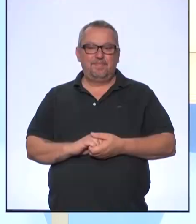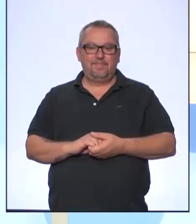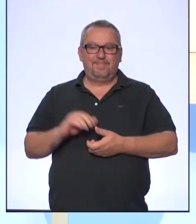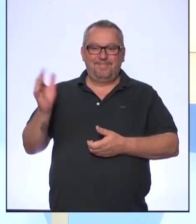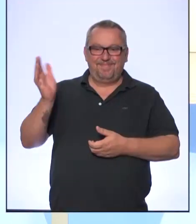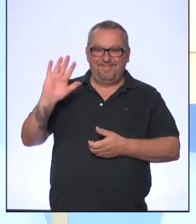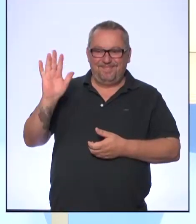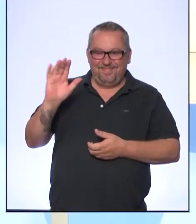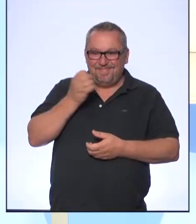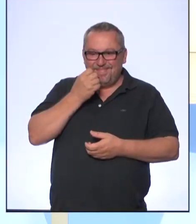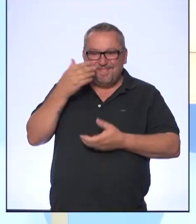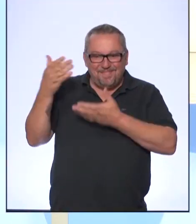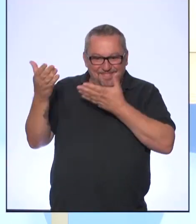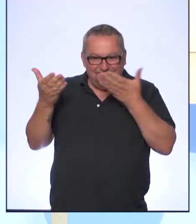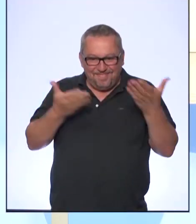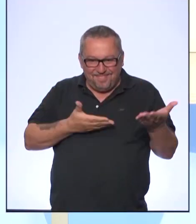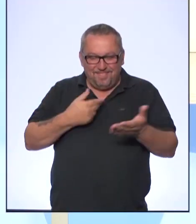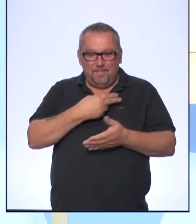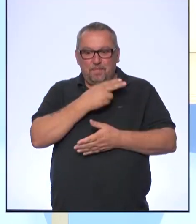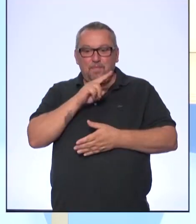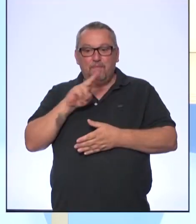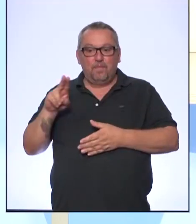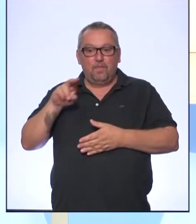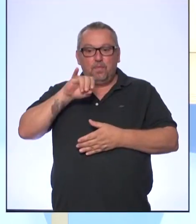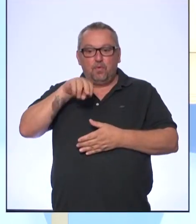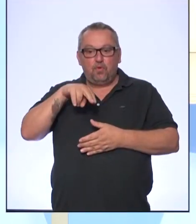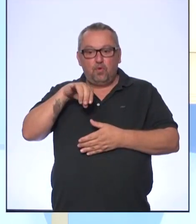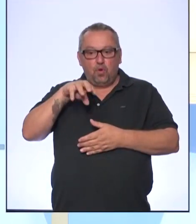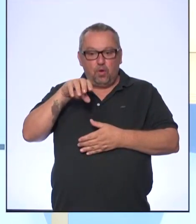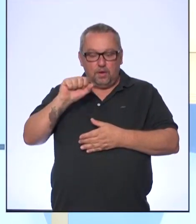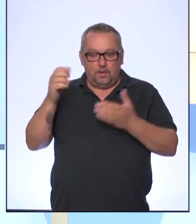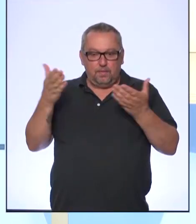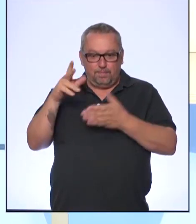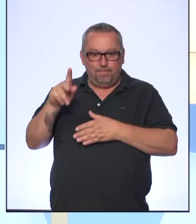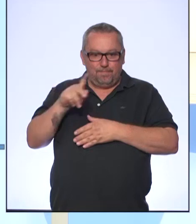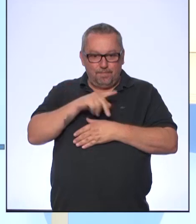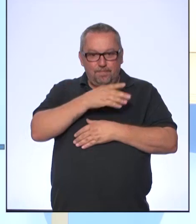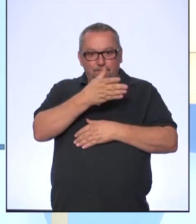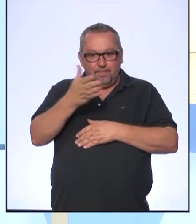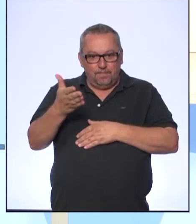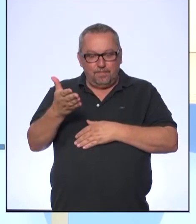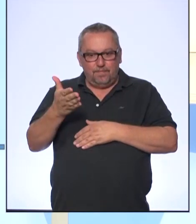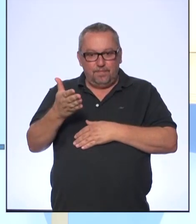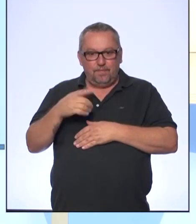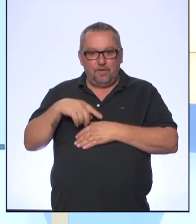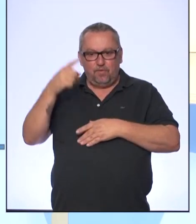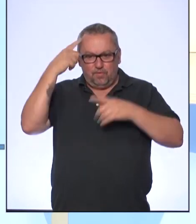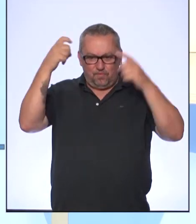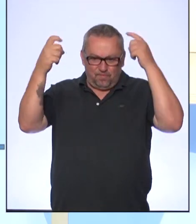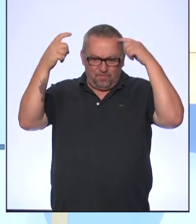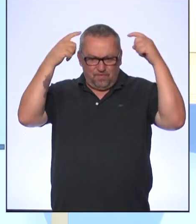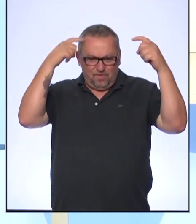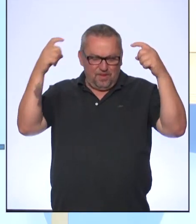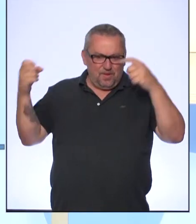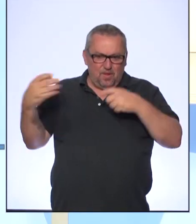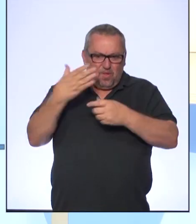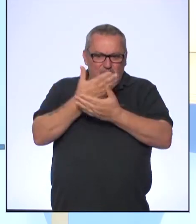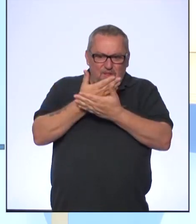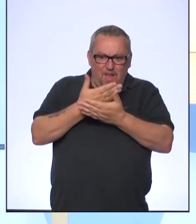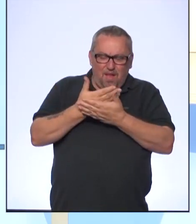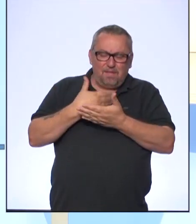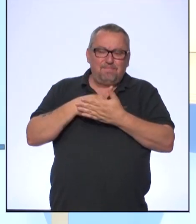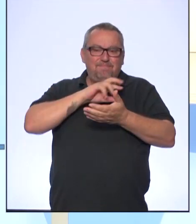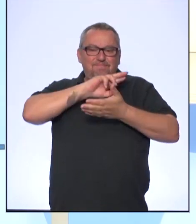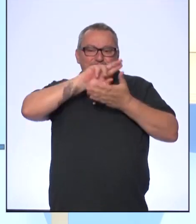Olá, sejam todos bem-vindos. Meu nome é Jonas, vou ser o professor de vocês hoje. A gente vai inventar um pouquinho hoje, né? Fazer uma coisa um